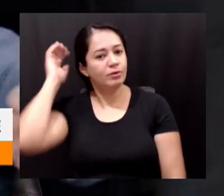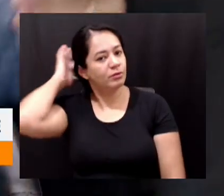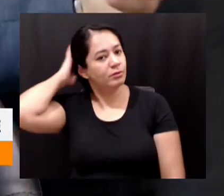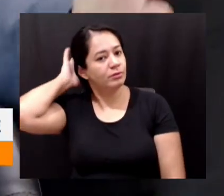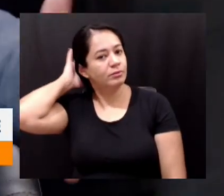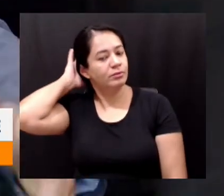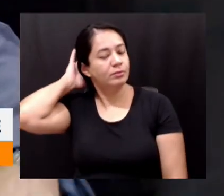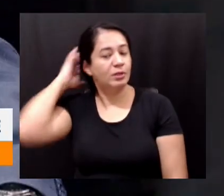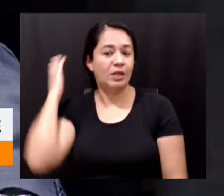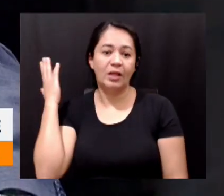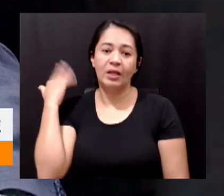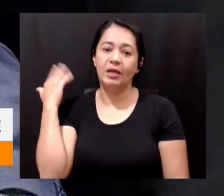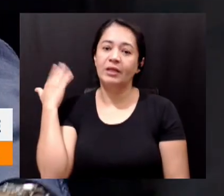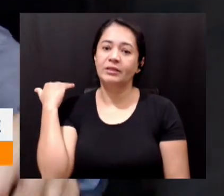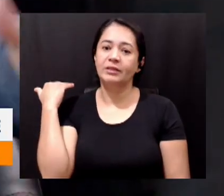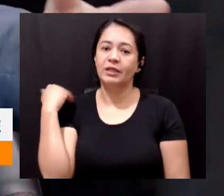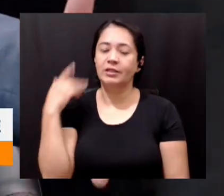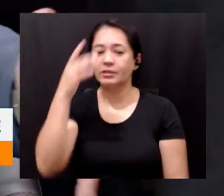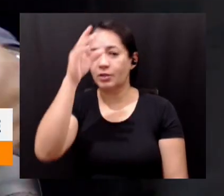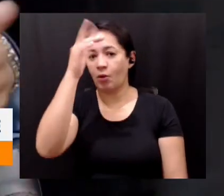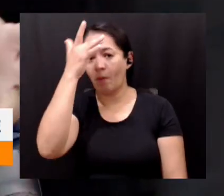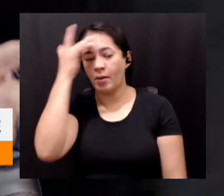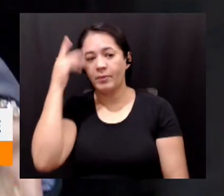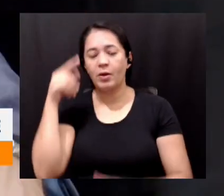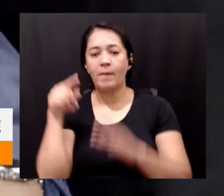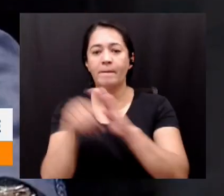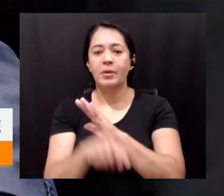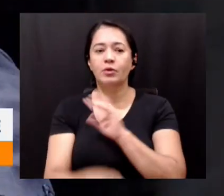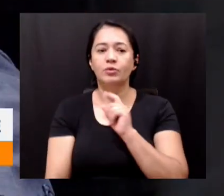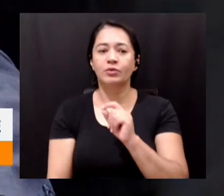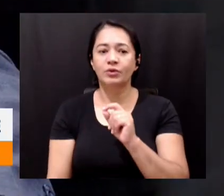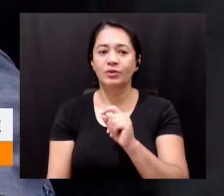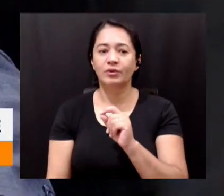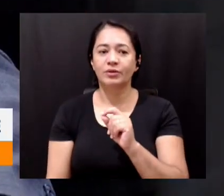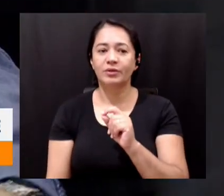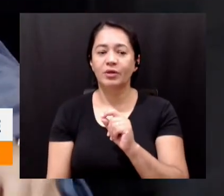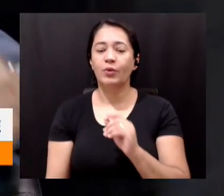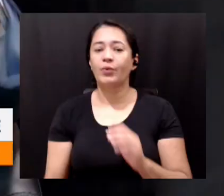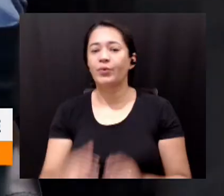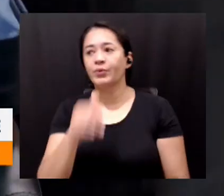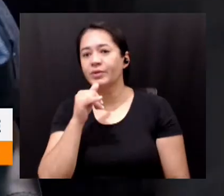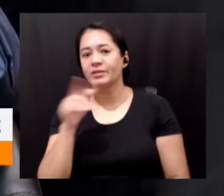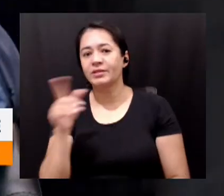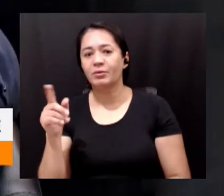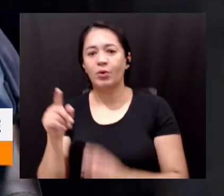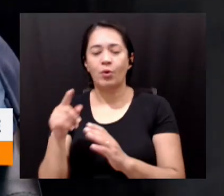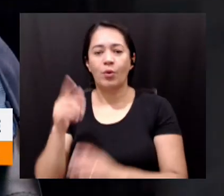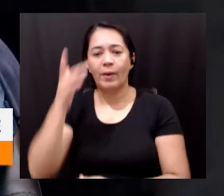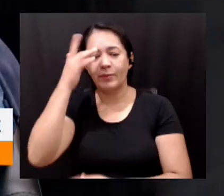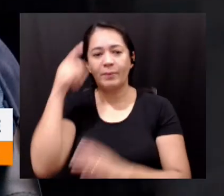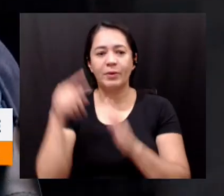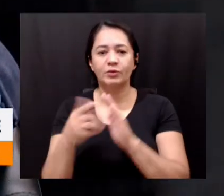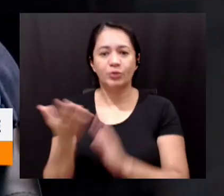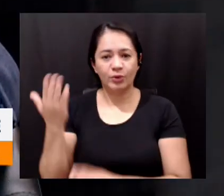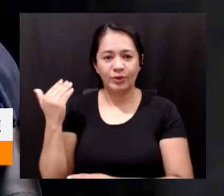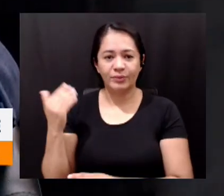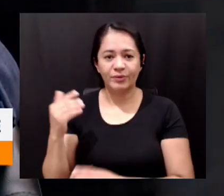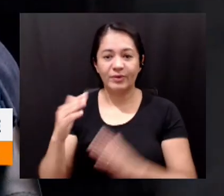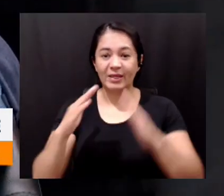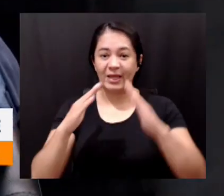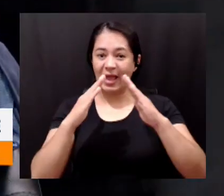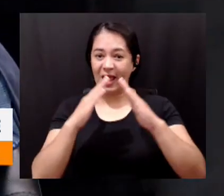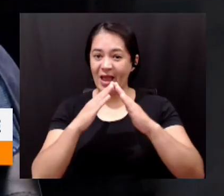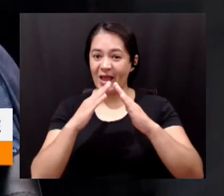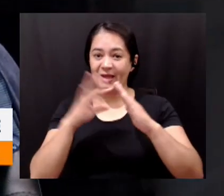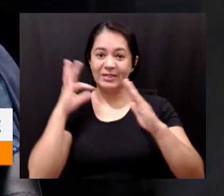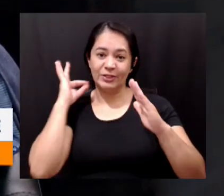sobre jogar na casa física, ali na loja e tal, né. A gente tinha aquela